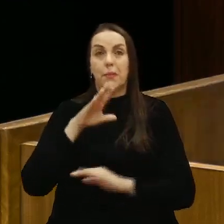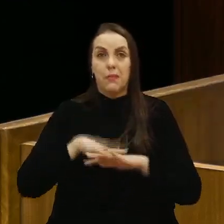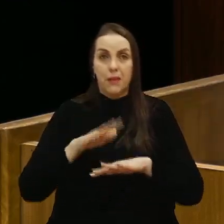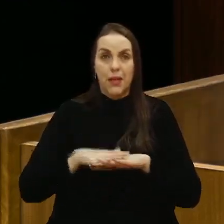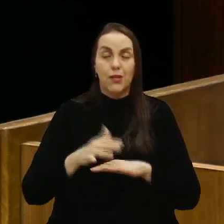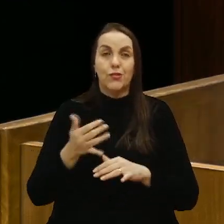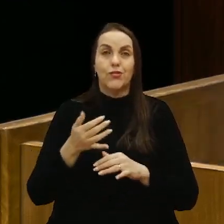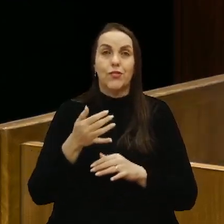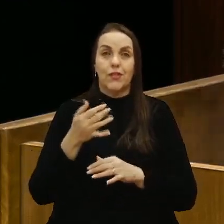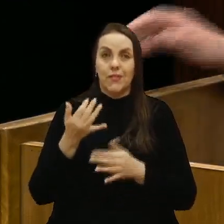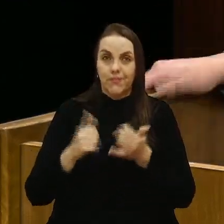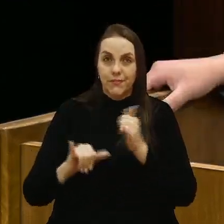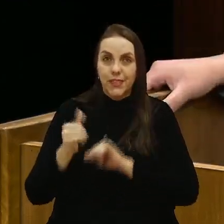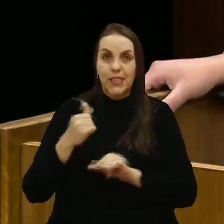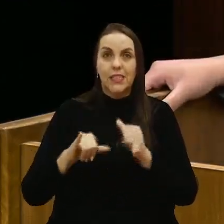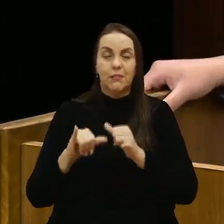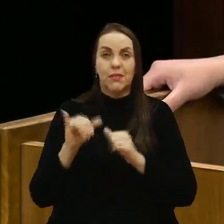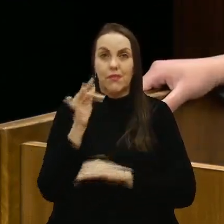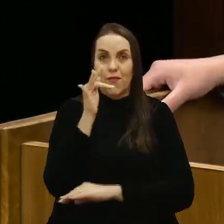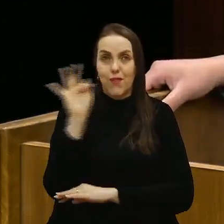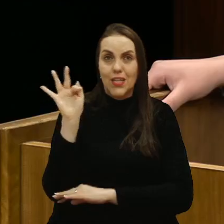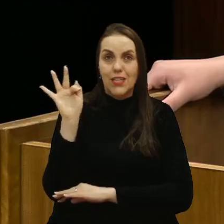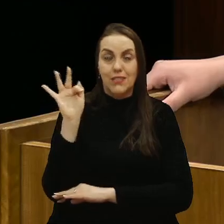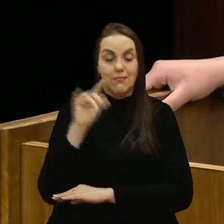química, física. Nós temos